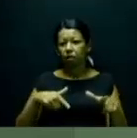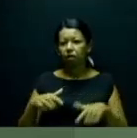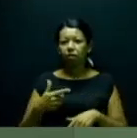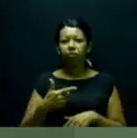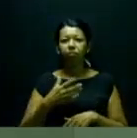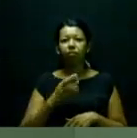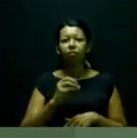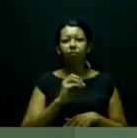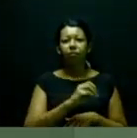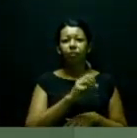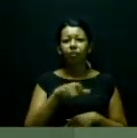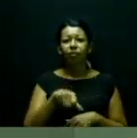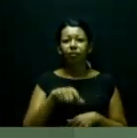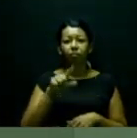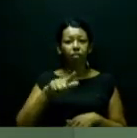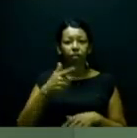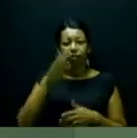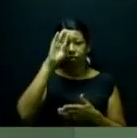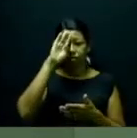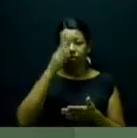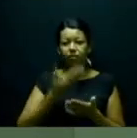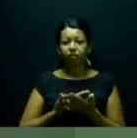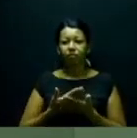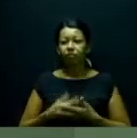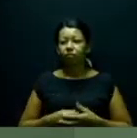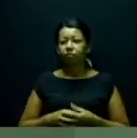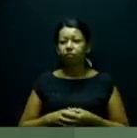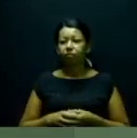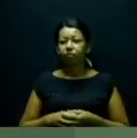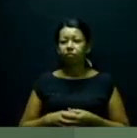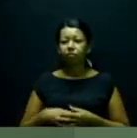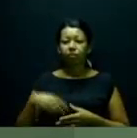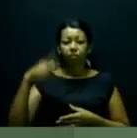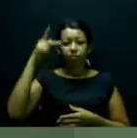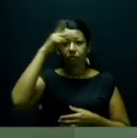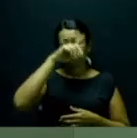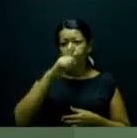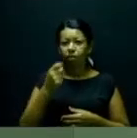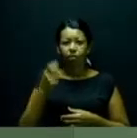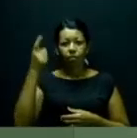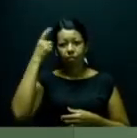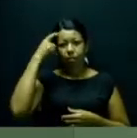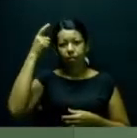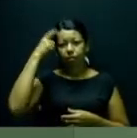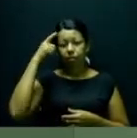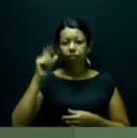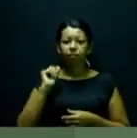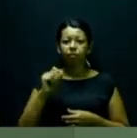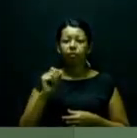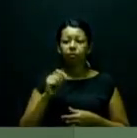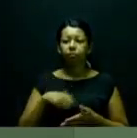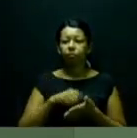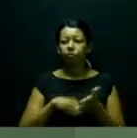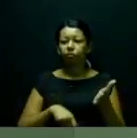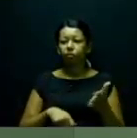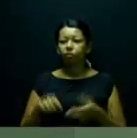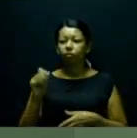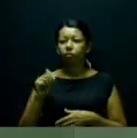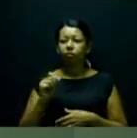Eu não acredito nisso de jeito nenhum, imagina. A prefeita não pode estar pensando com este